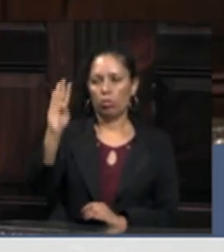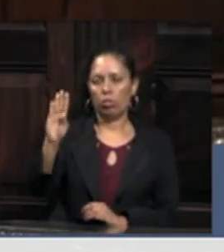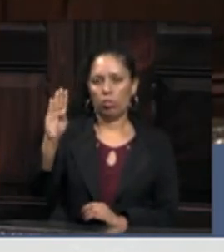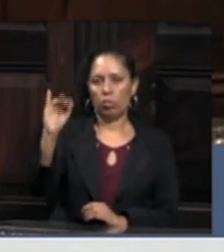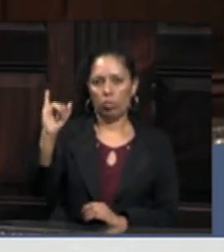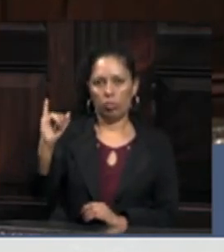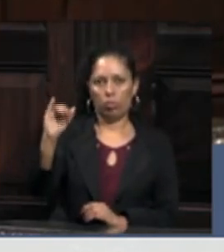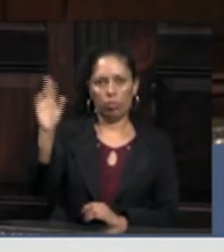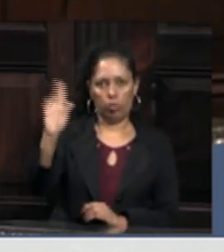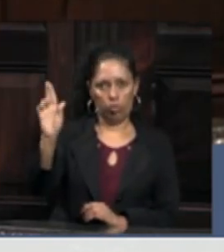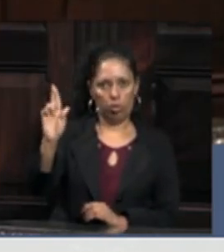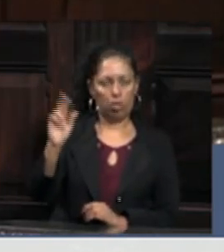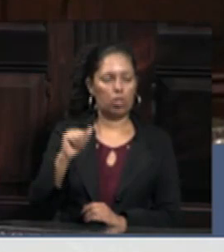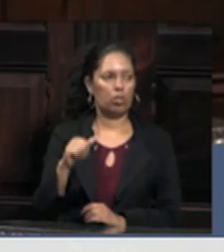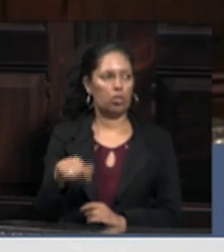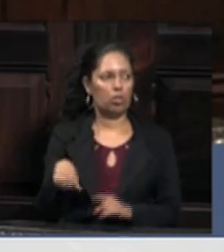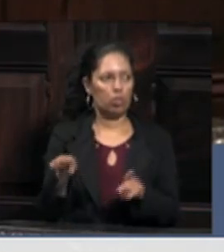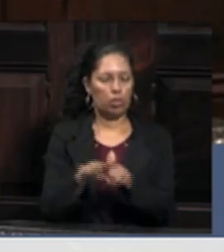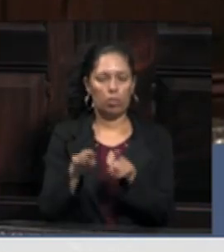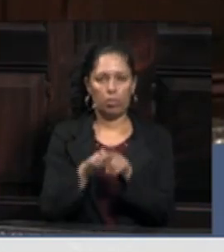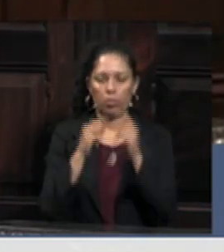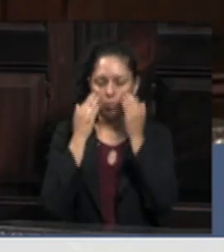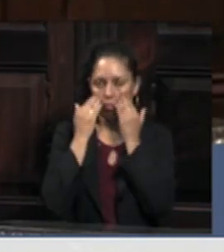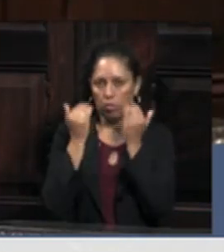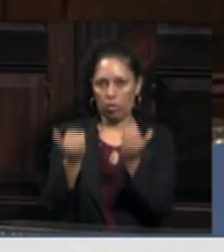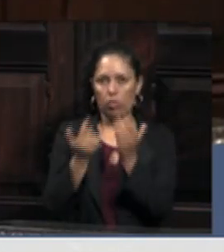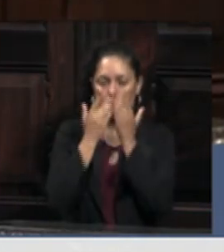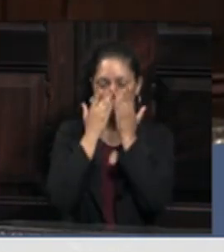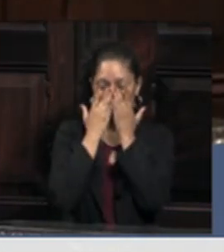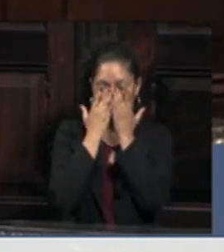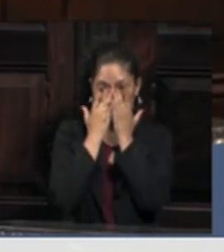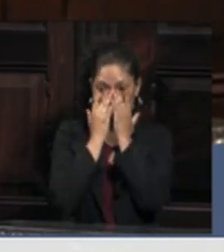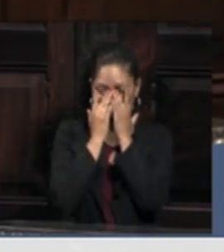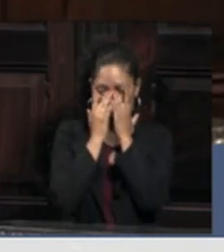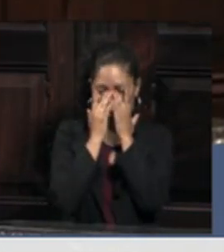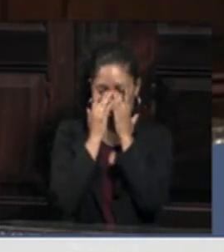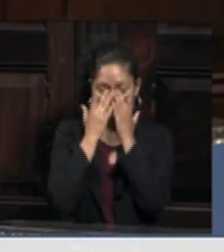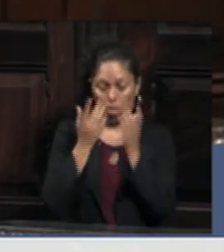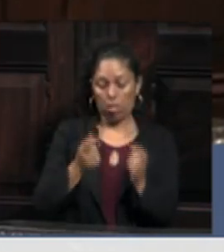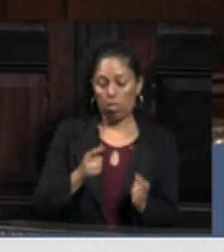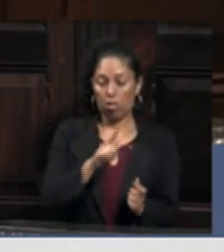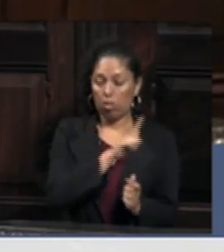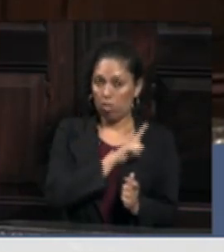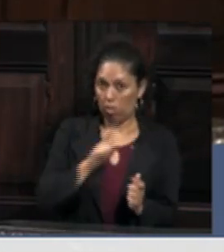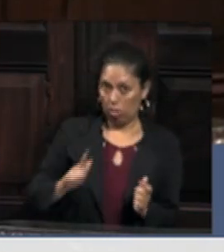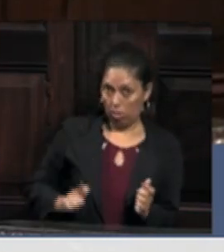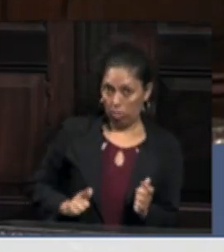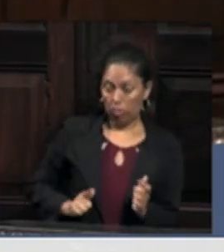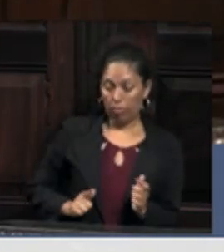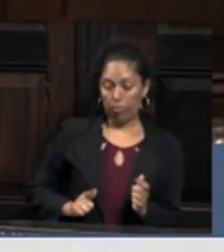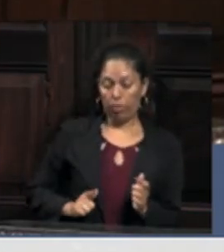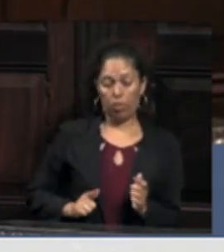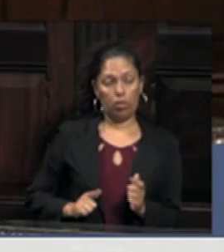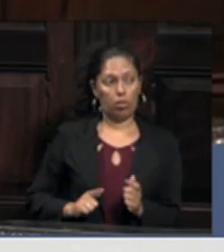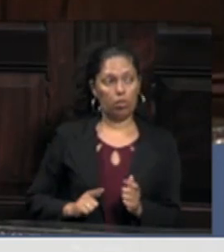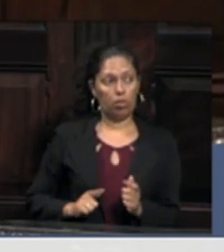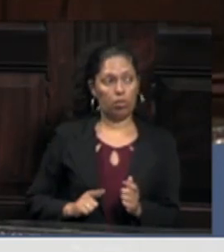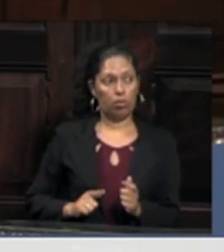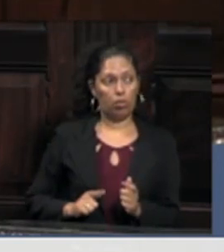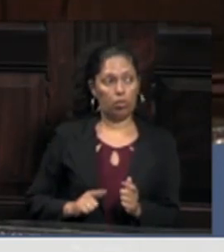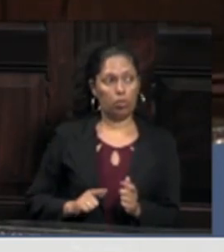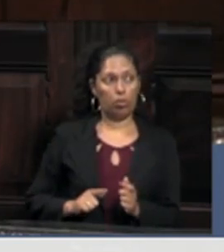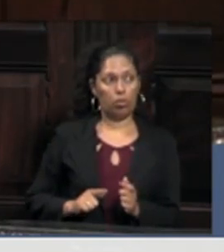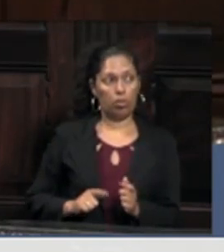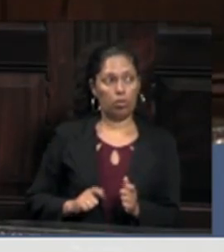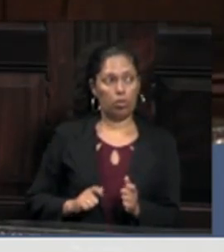como ela prevê, novamente, que o governo vai deixar de arrecadar cerca de